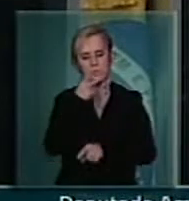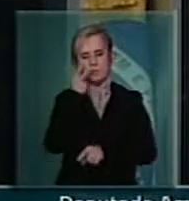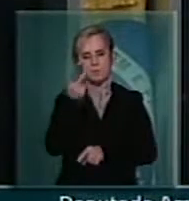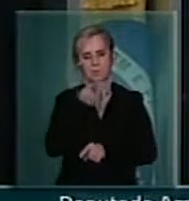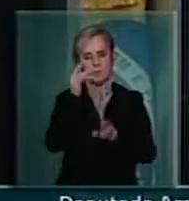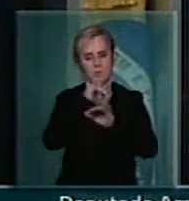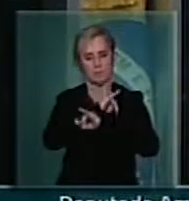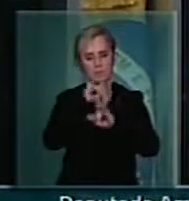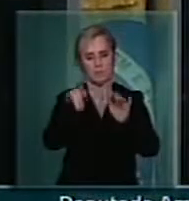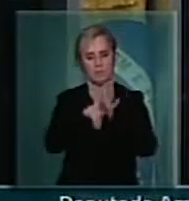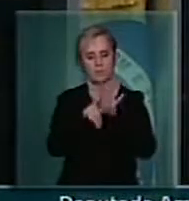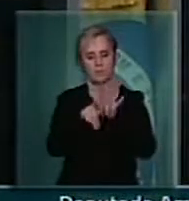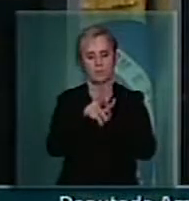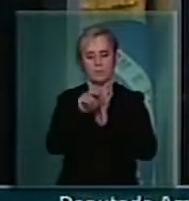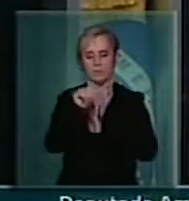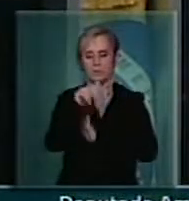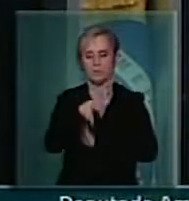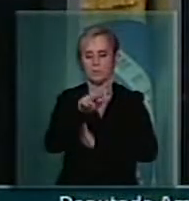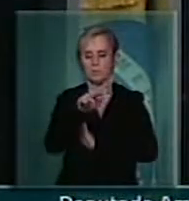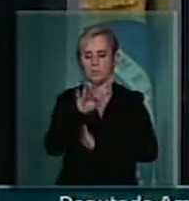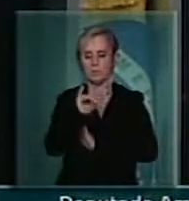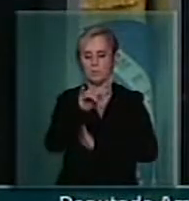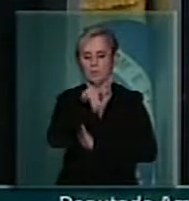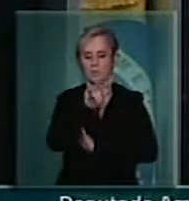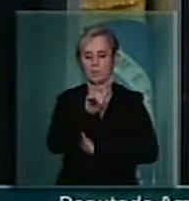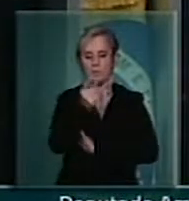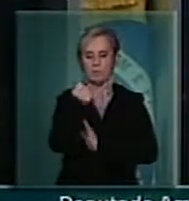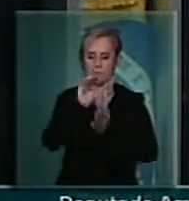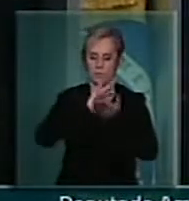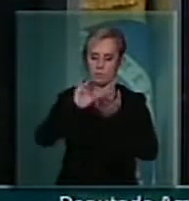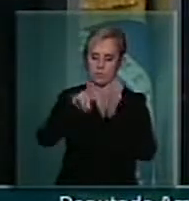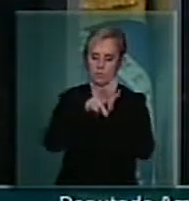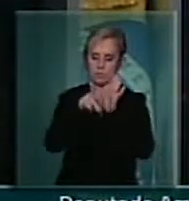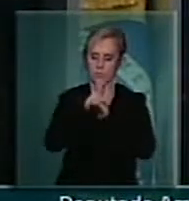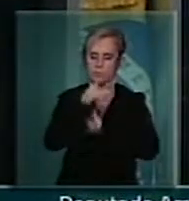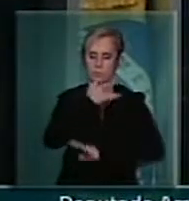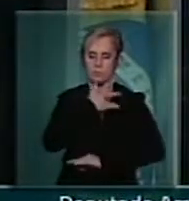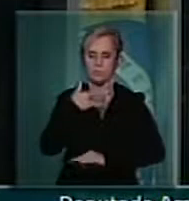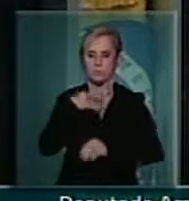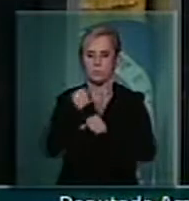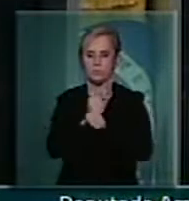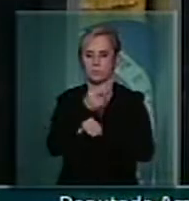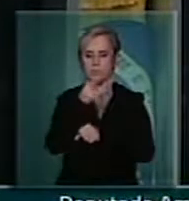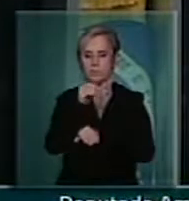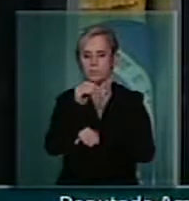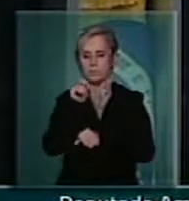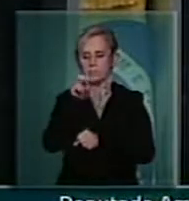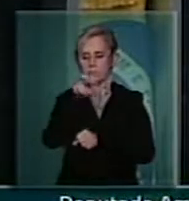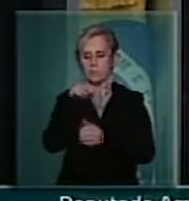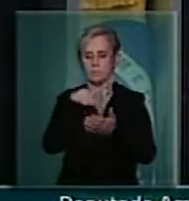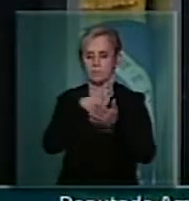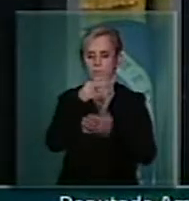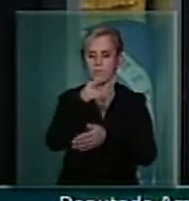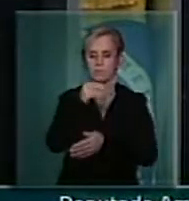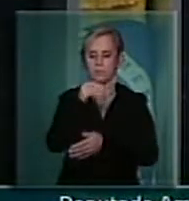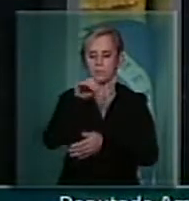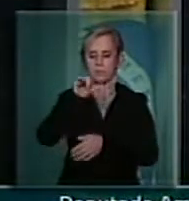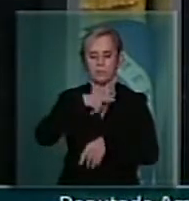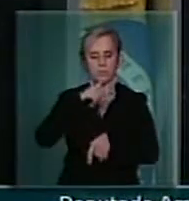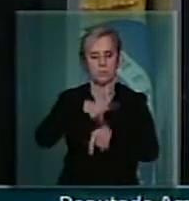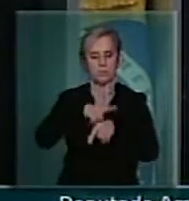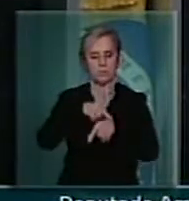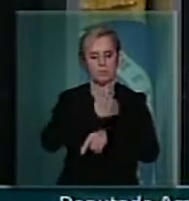da ANFIP, que os recursos para a saúde entre 2005 e 2009, período do governo